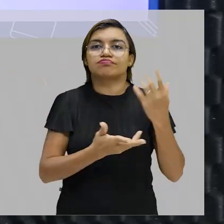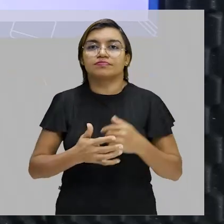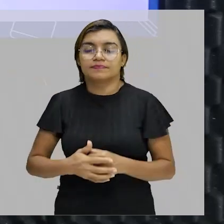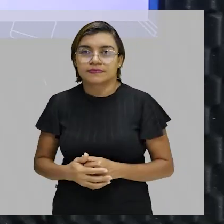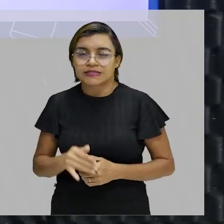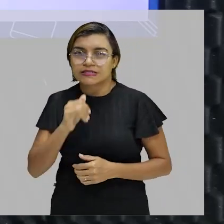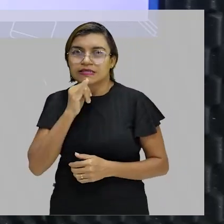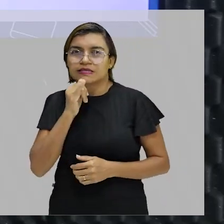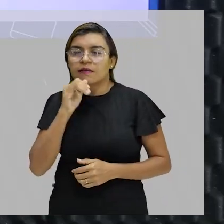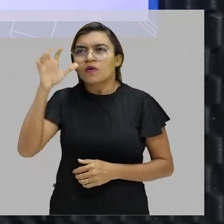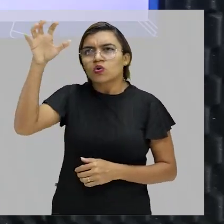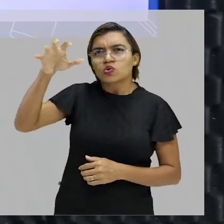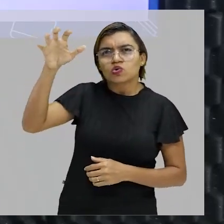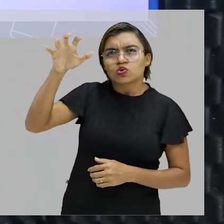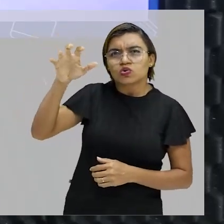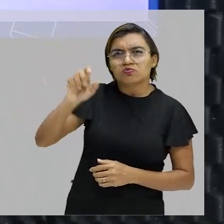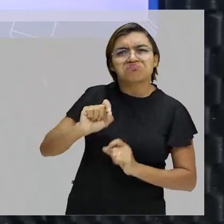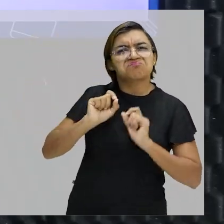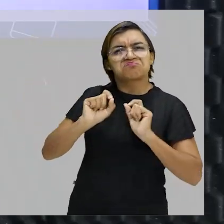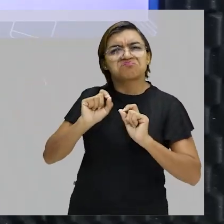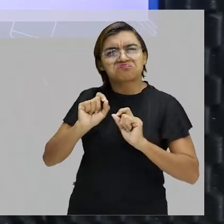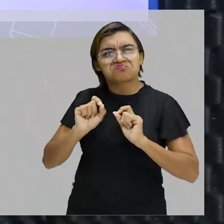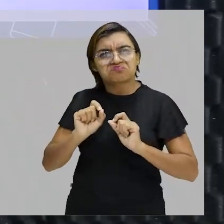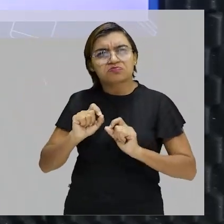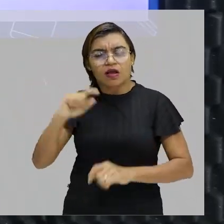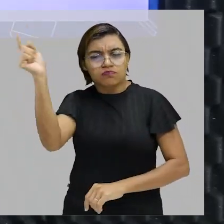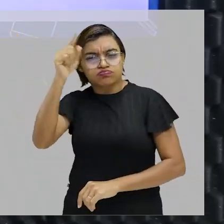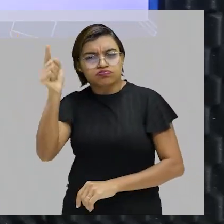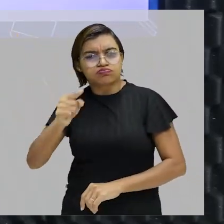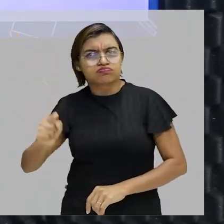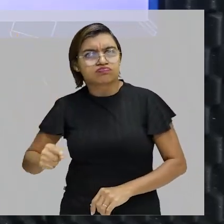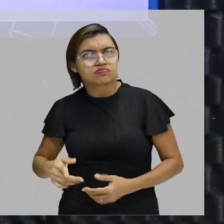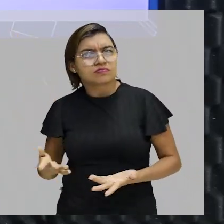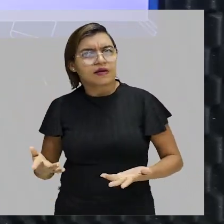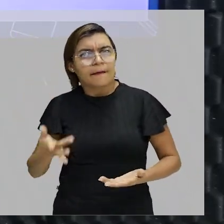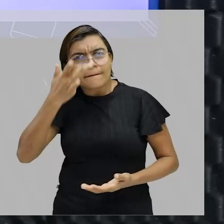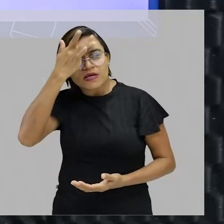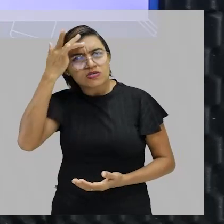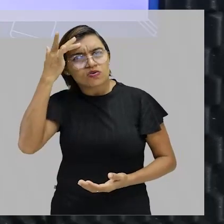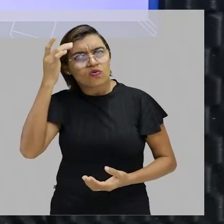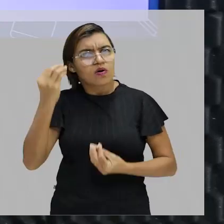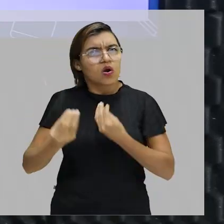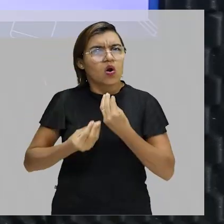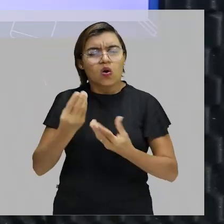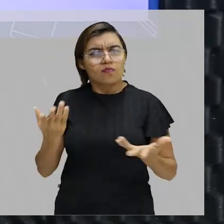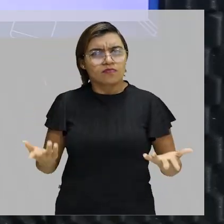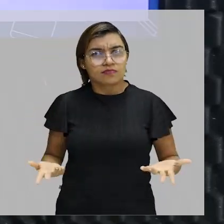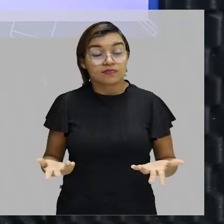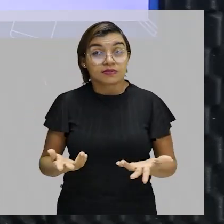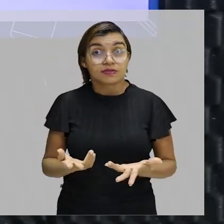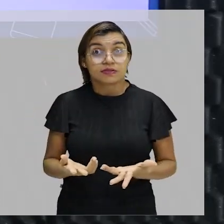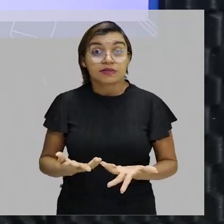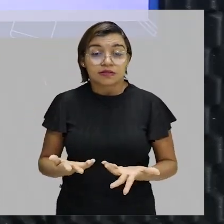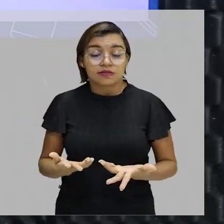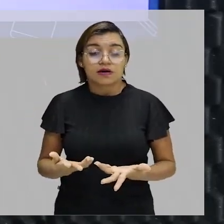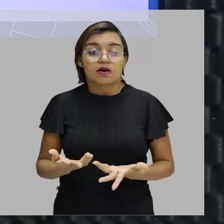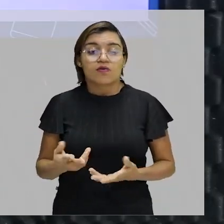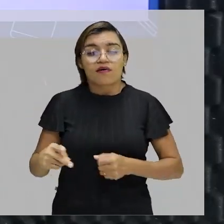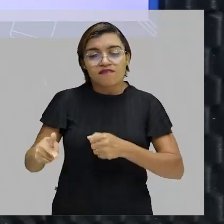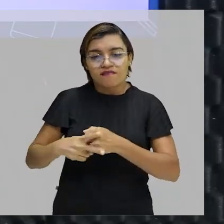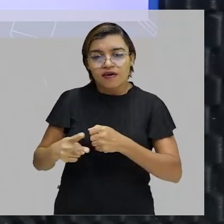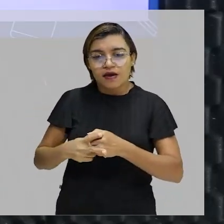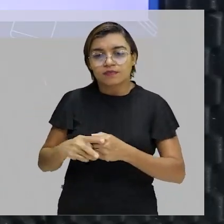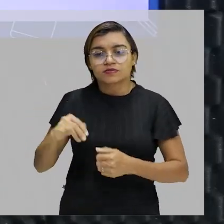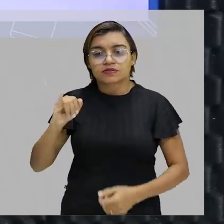Quem consegue chover? Quem consegue relampear? Quem consegue trovejar? Ninguém. Então, são verbos